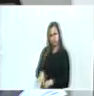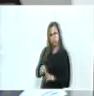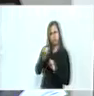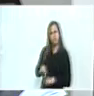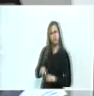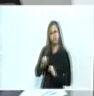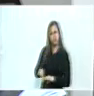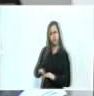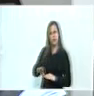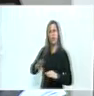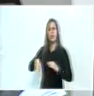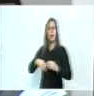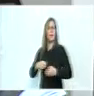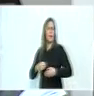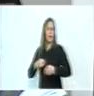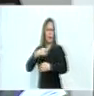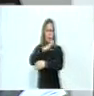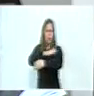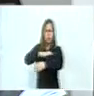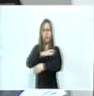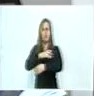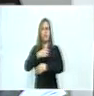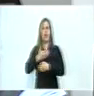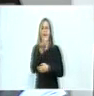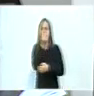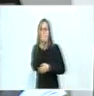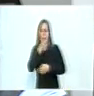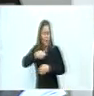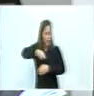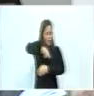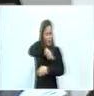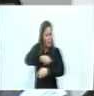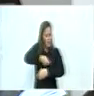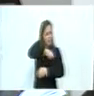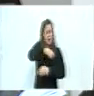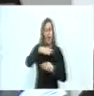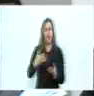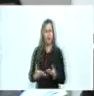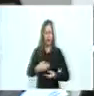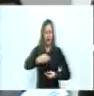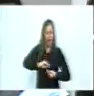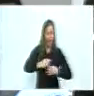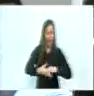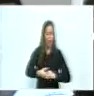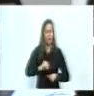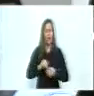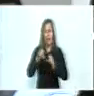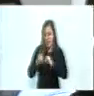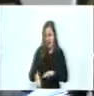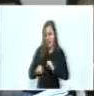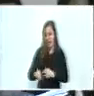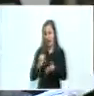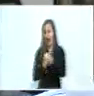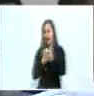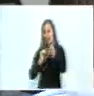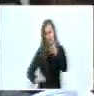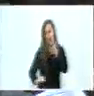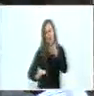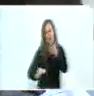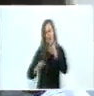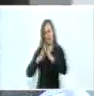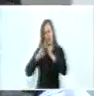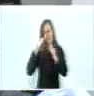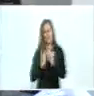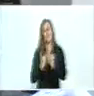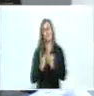filhos, dando banho, alimentando, trocando fraldas, ensinando o dever.